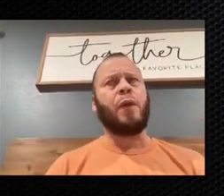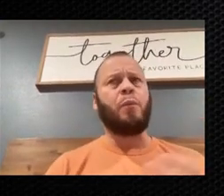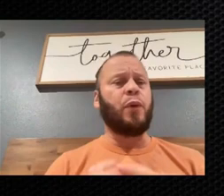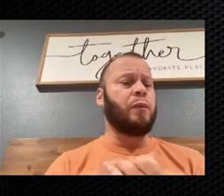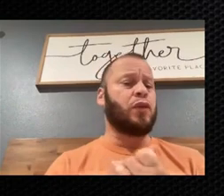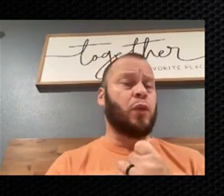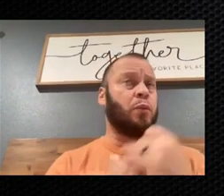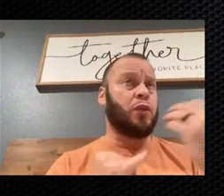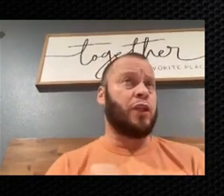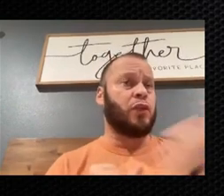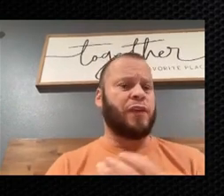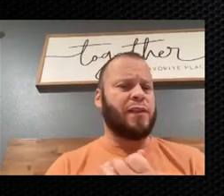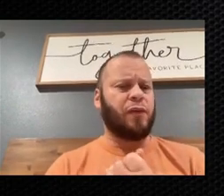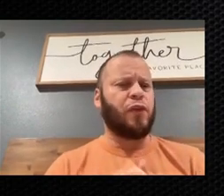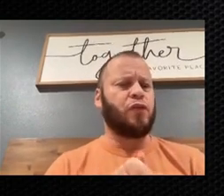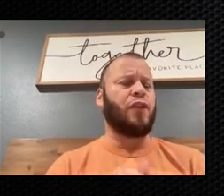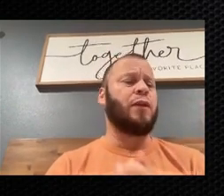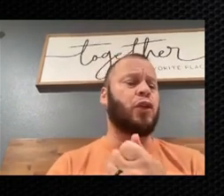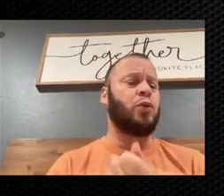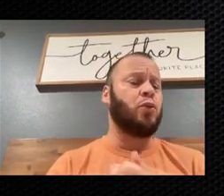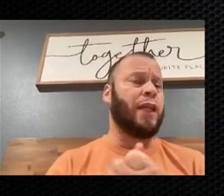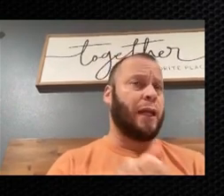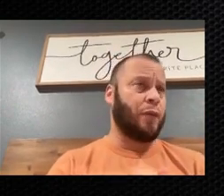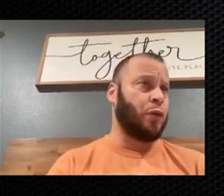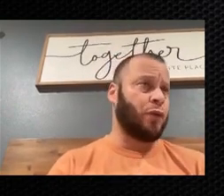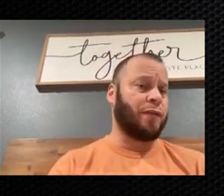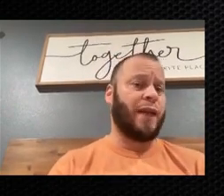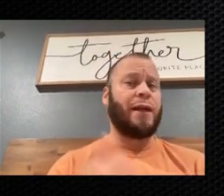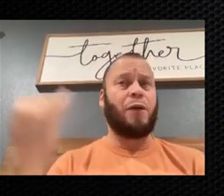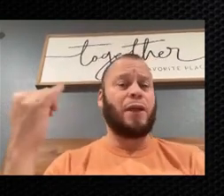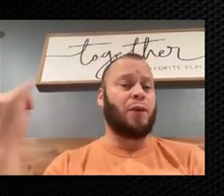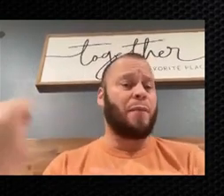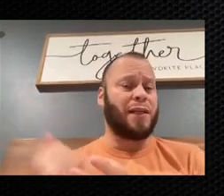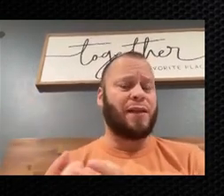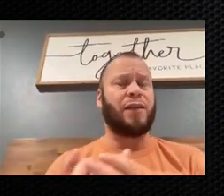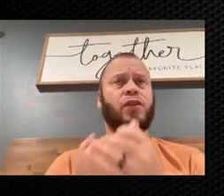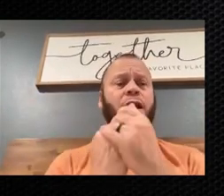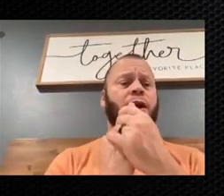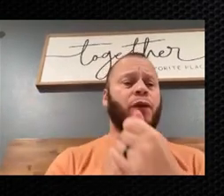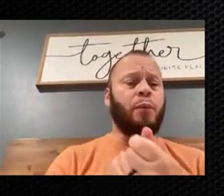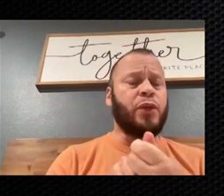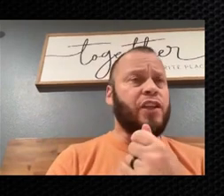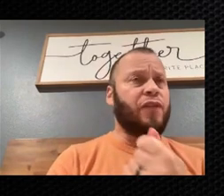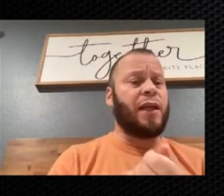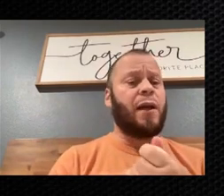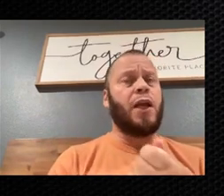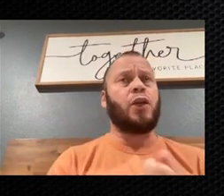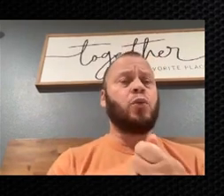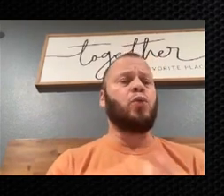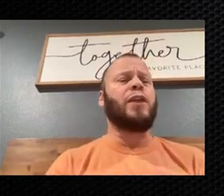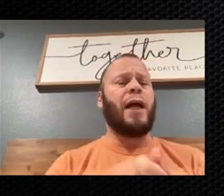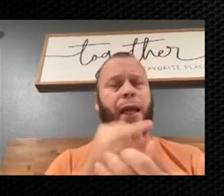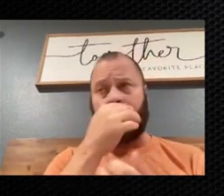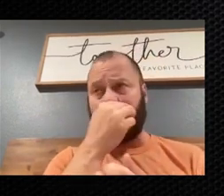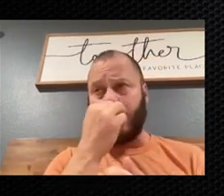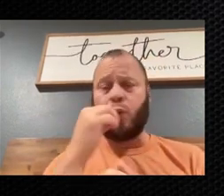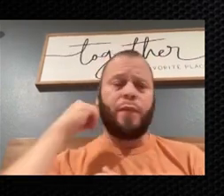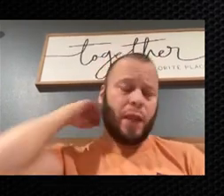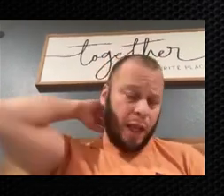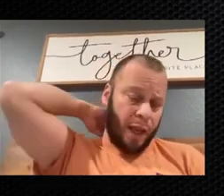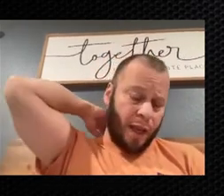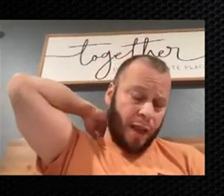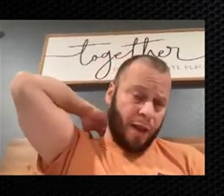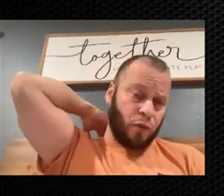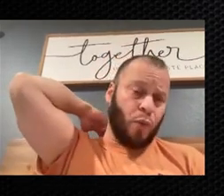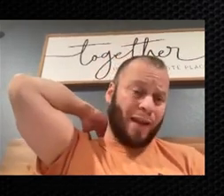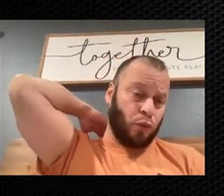você não podemos não podíamos fazer vídeo falando que Lula era amigo de Ortega agora tão abraçados não podia falar que o Lula era amigo